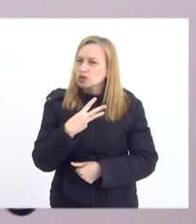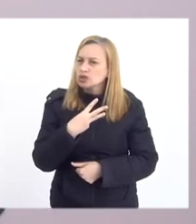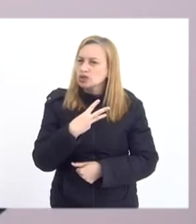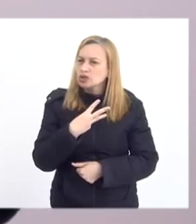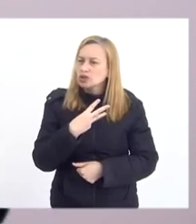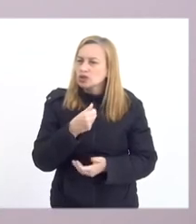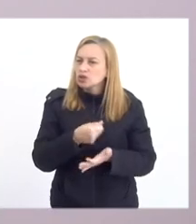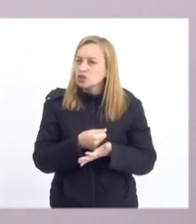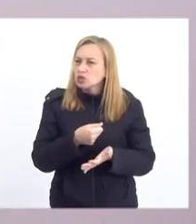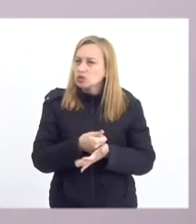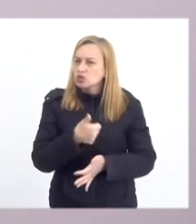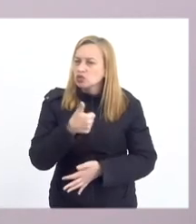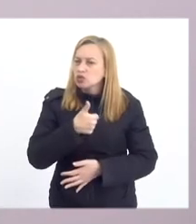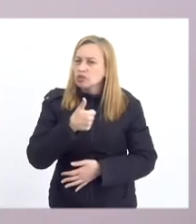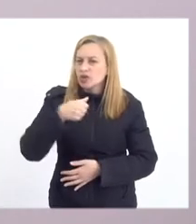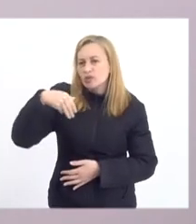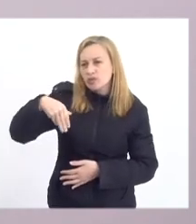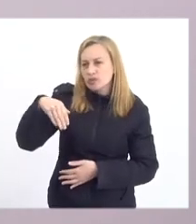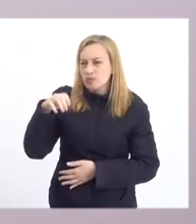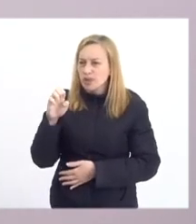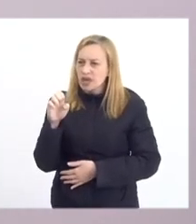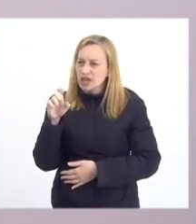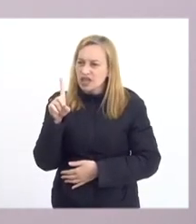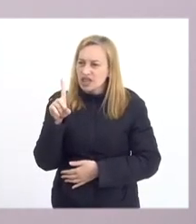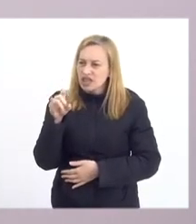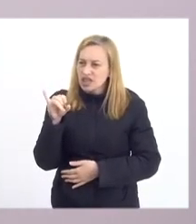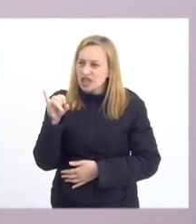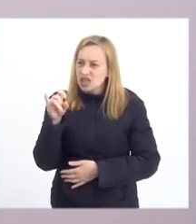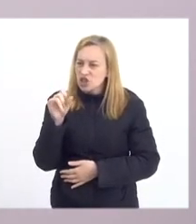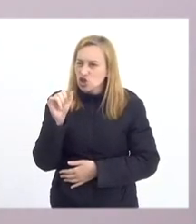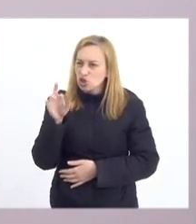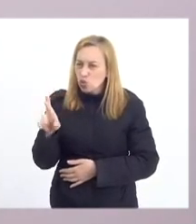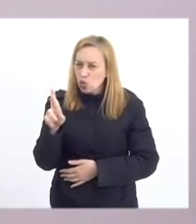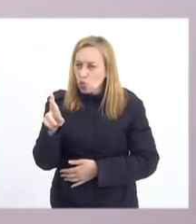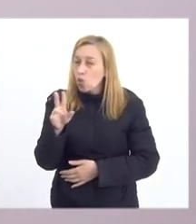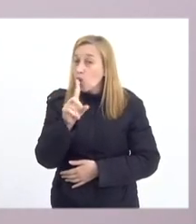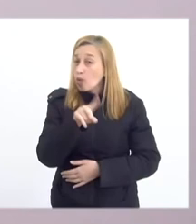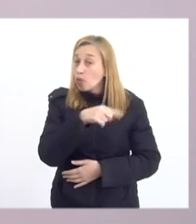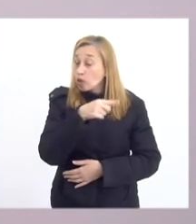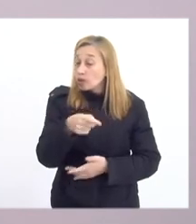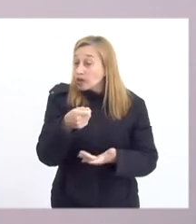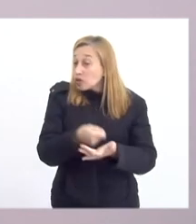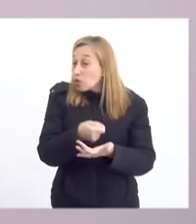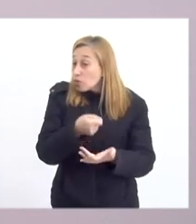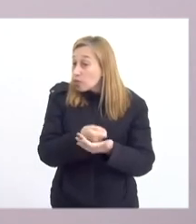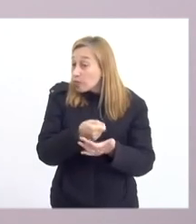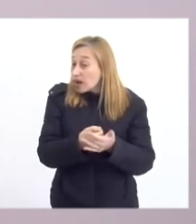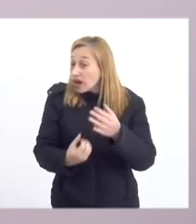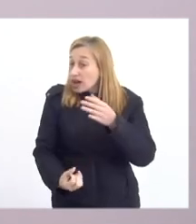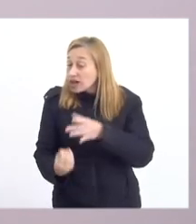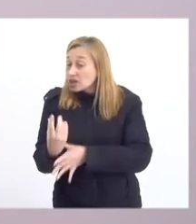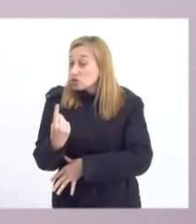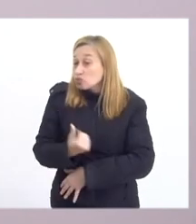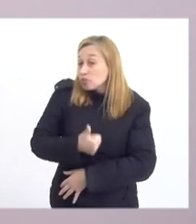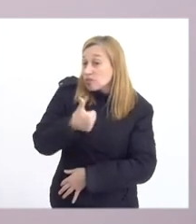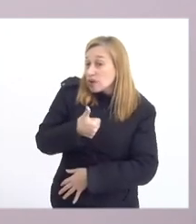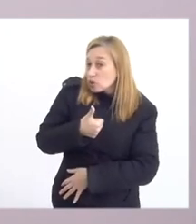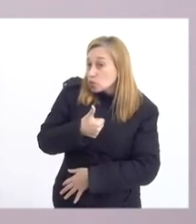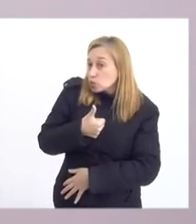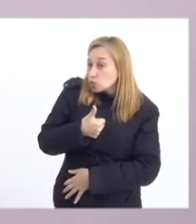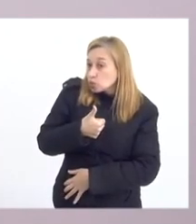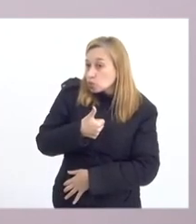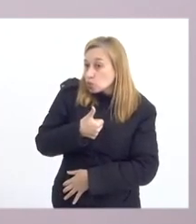a cobrança do primeiro medidor. É proibido a cobrar a instalação do primeiro medidor.